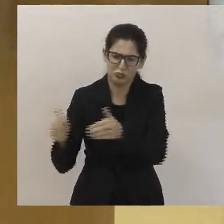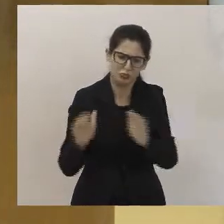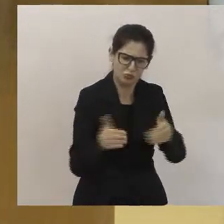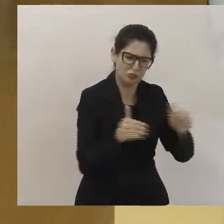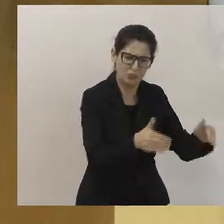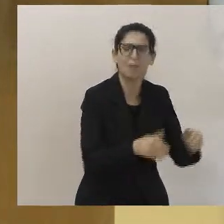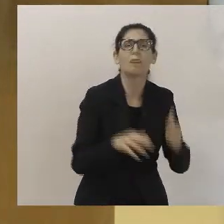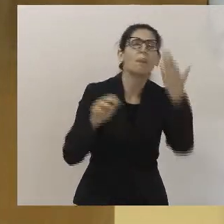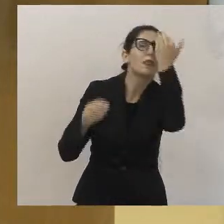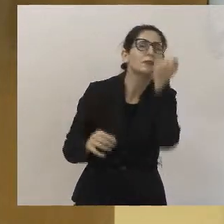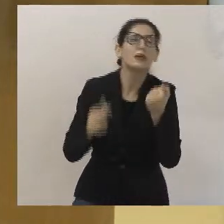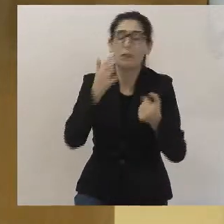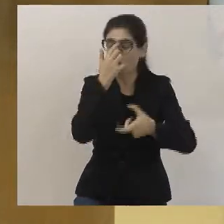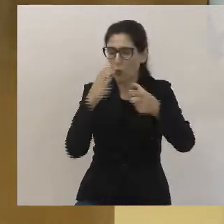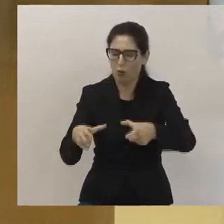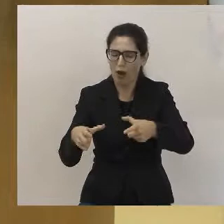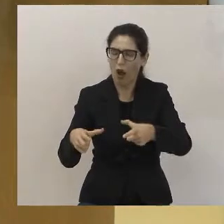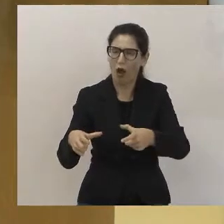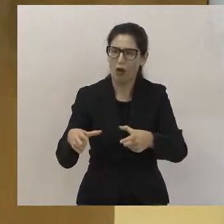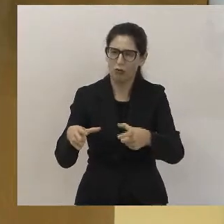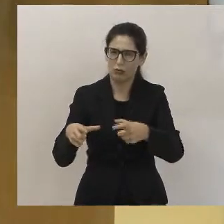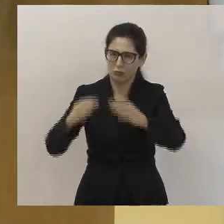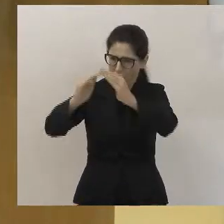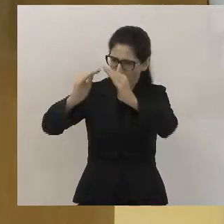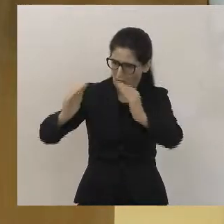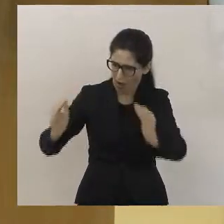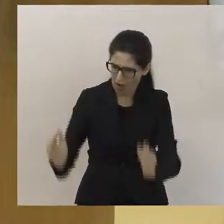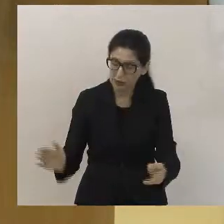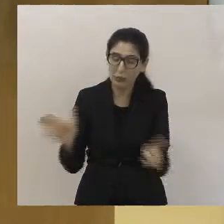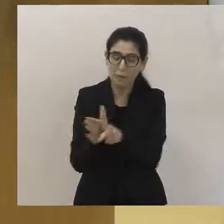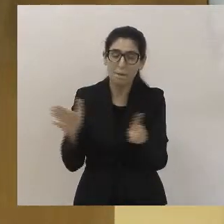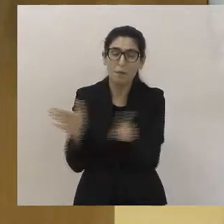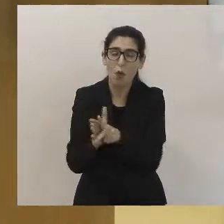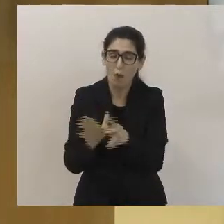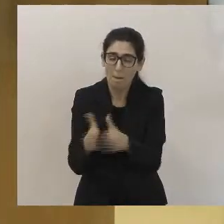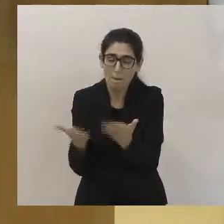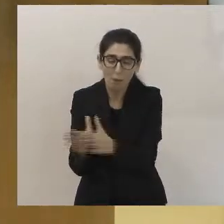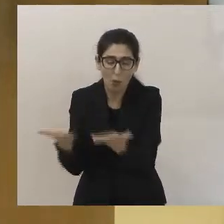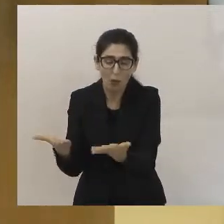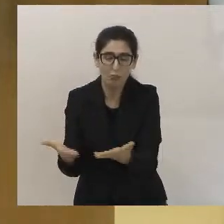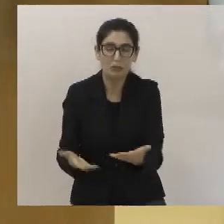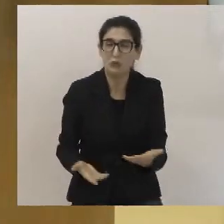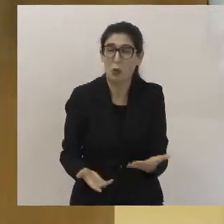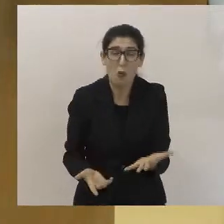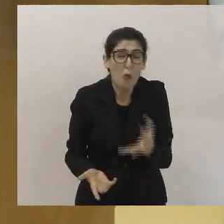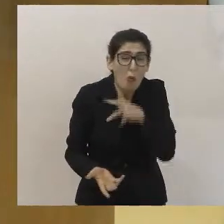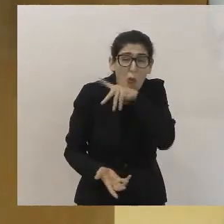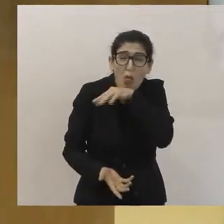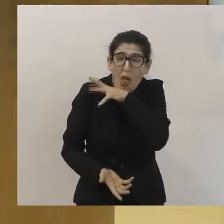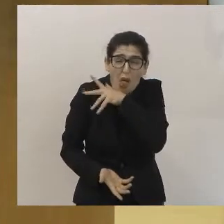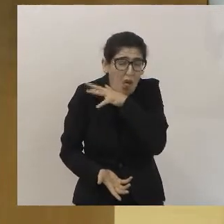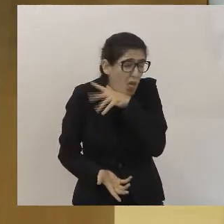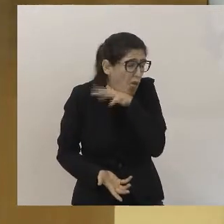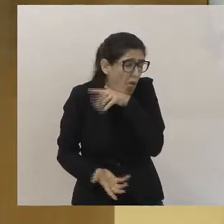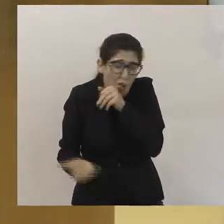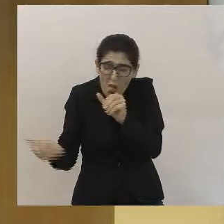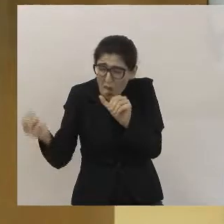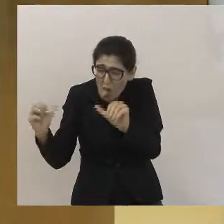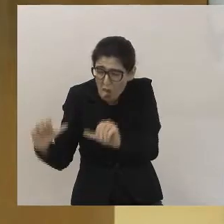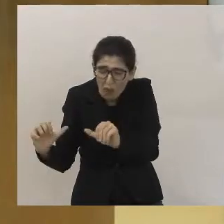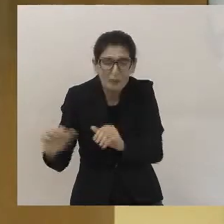cidade você ter uma idéia como é que tá lá é terrível outra